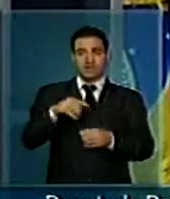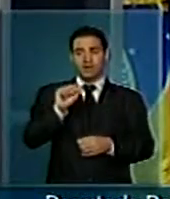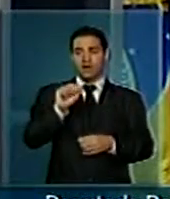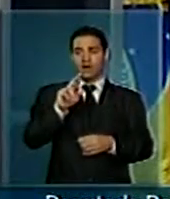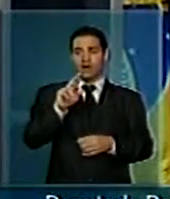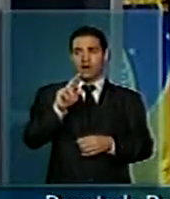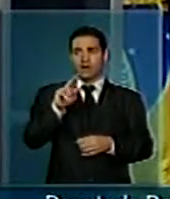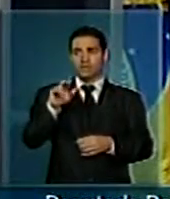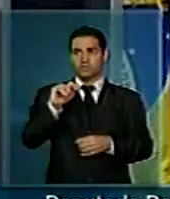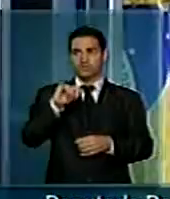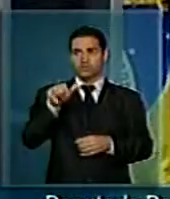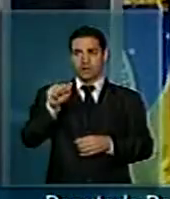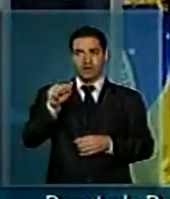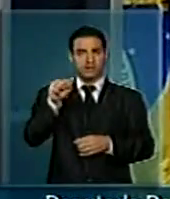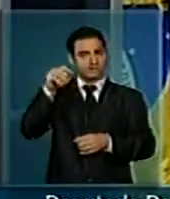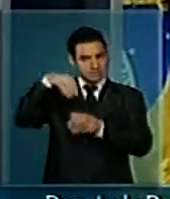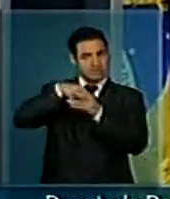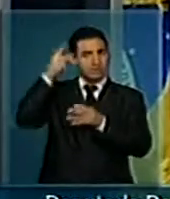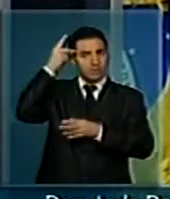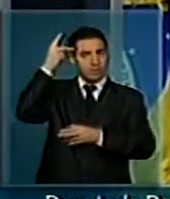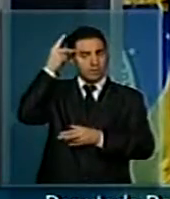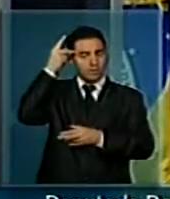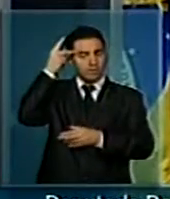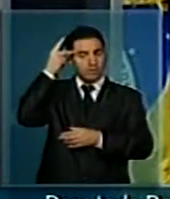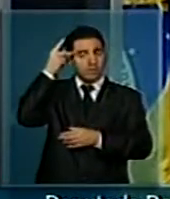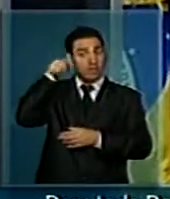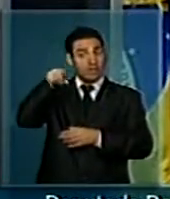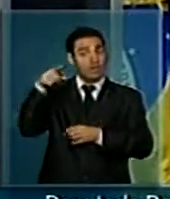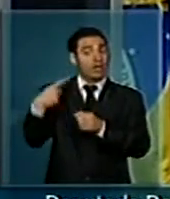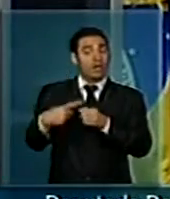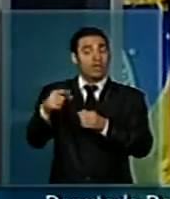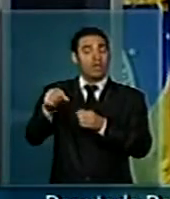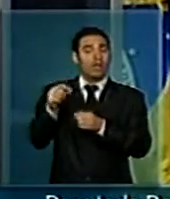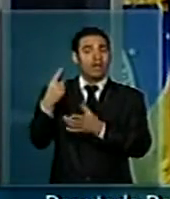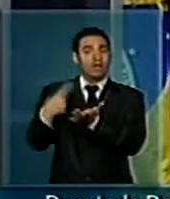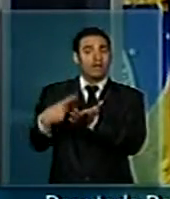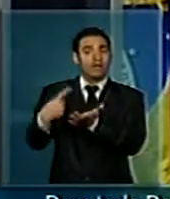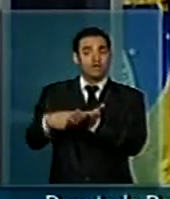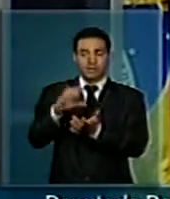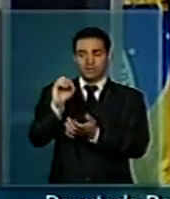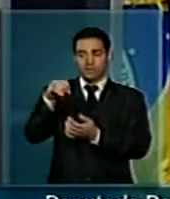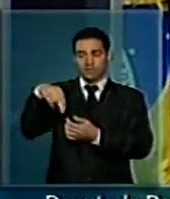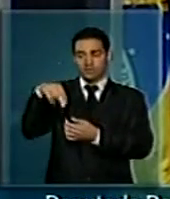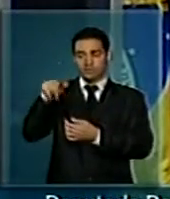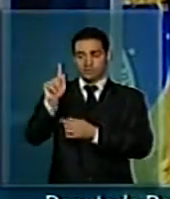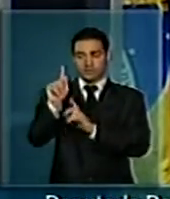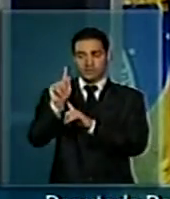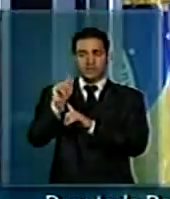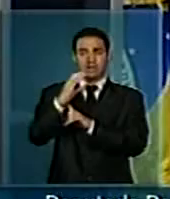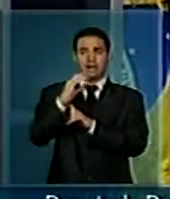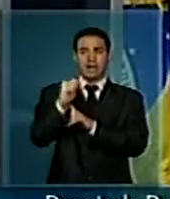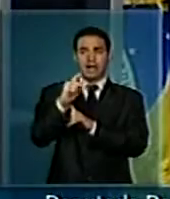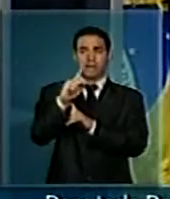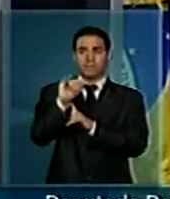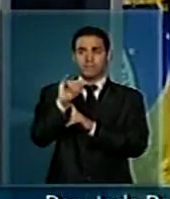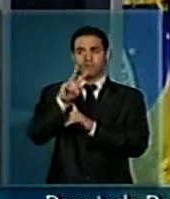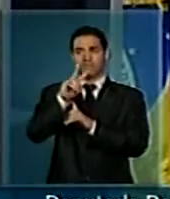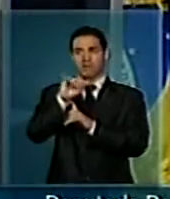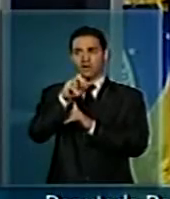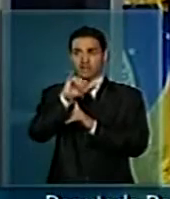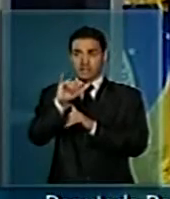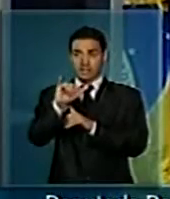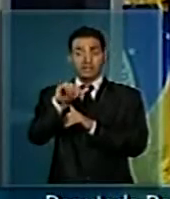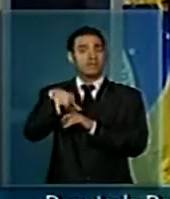Arujá, na Grande São Paulo, que é a iniciativa da ONG Capivari Monos, que tem como